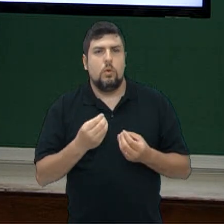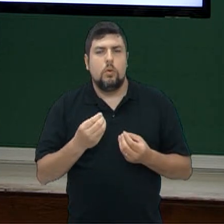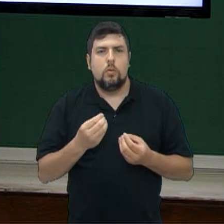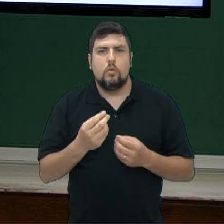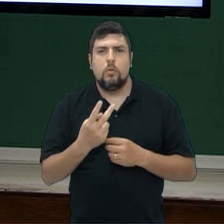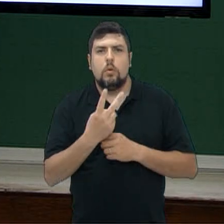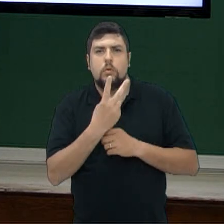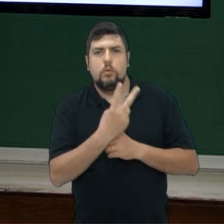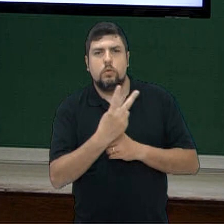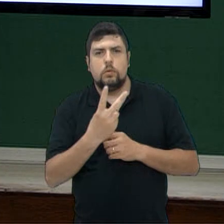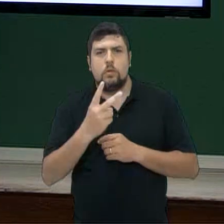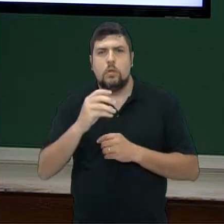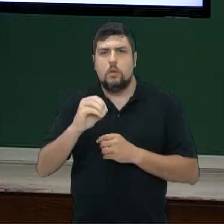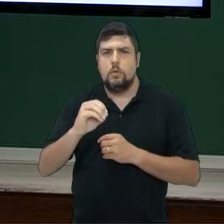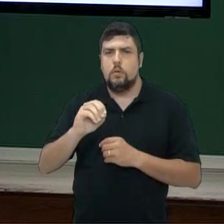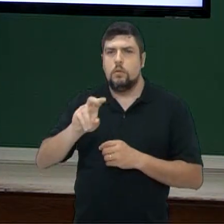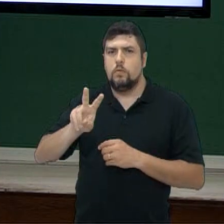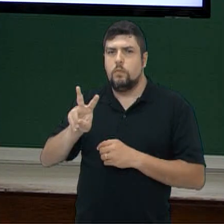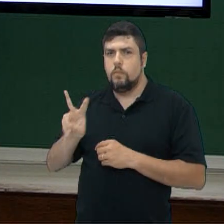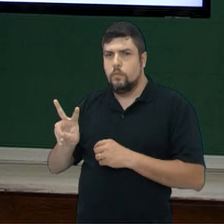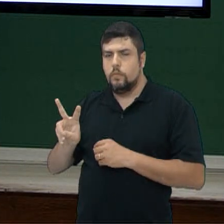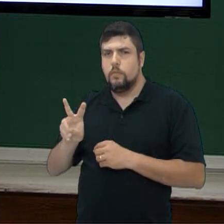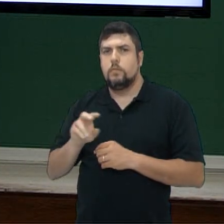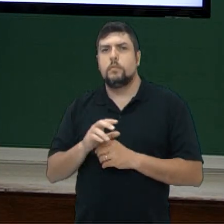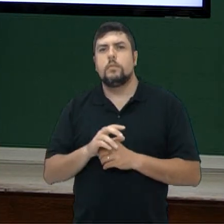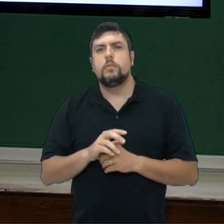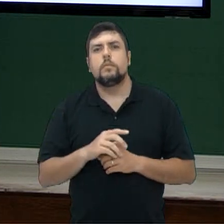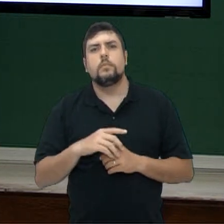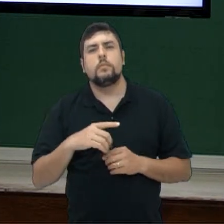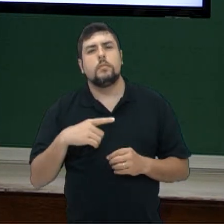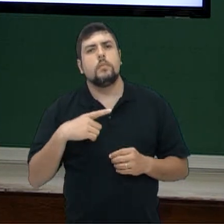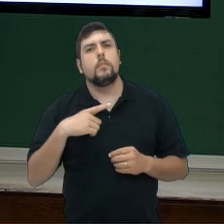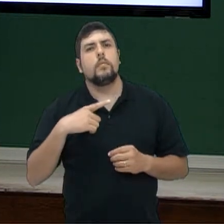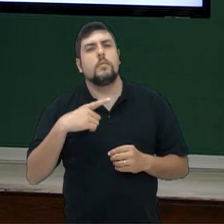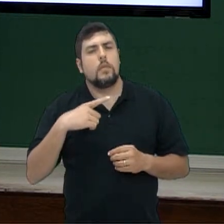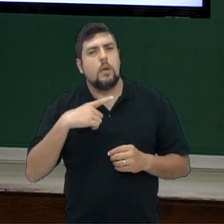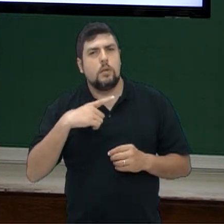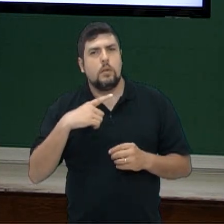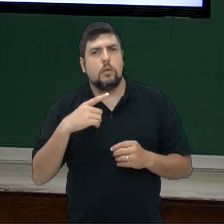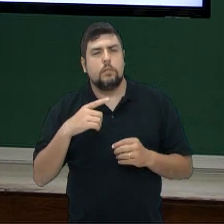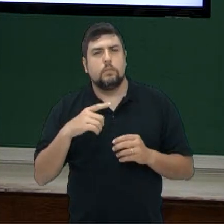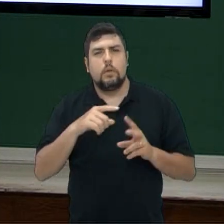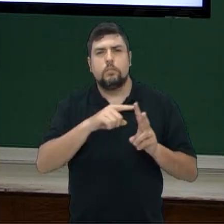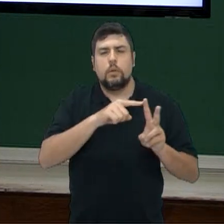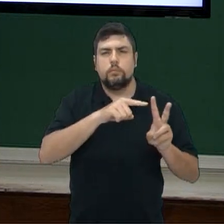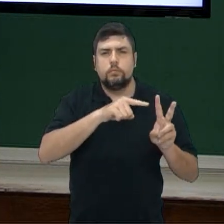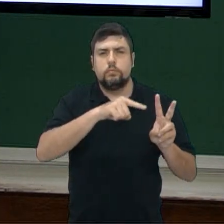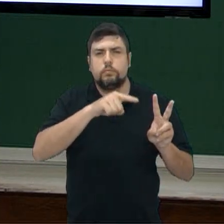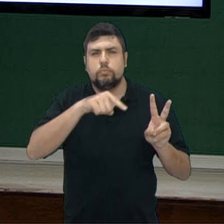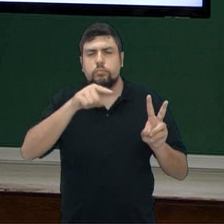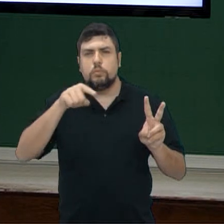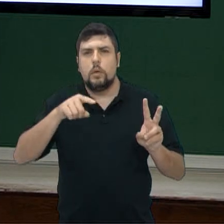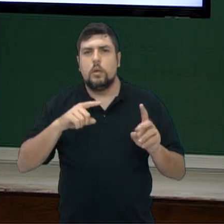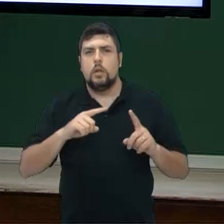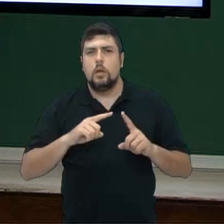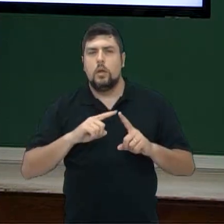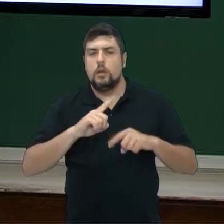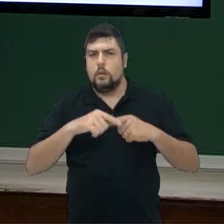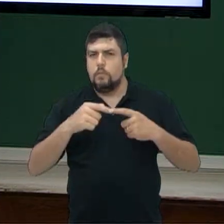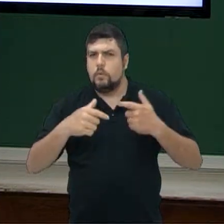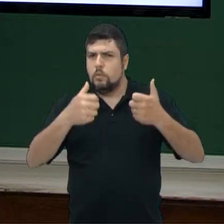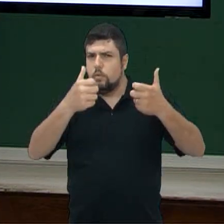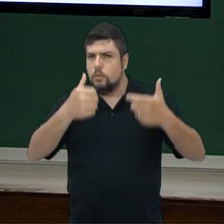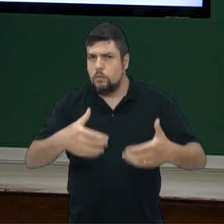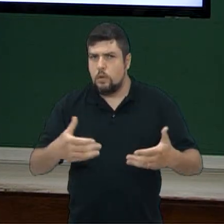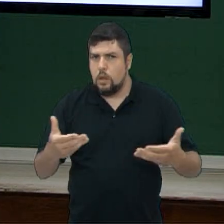220 volts, né? Ele tem assim a voltagem dele, né? Nós vamos ver lá na frente, isso aqui eu não vou entrar nesse